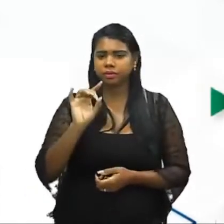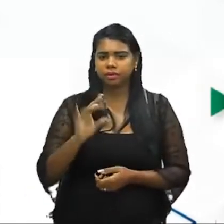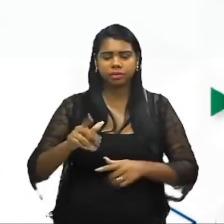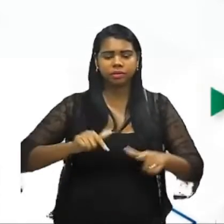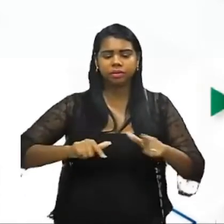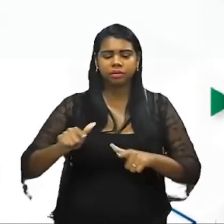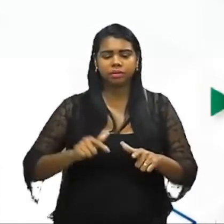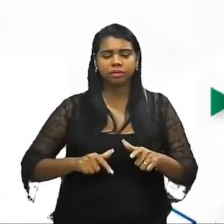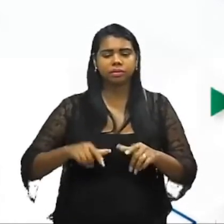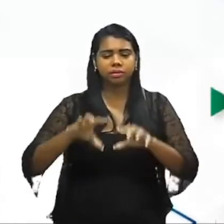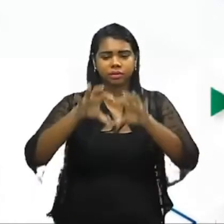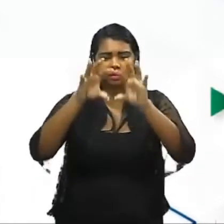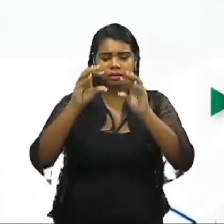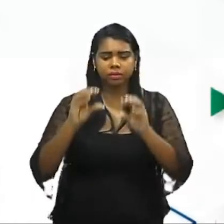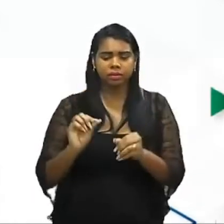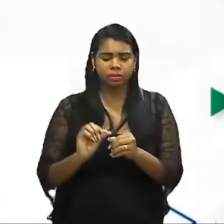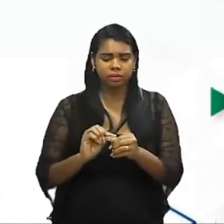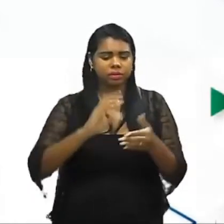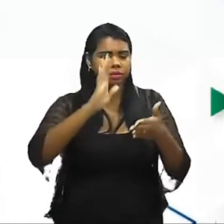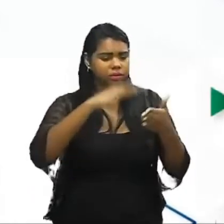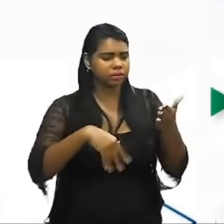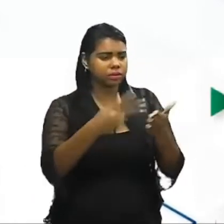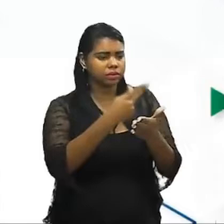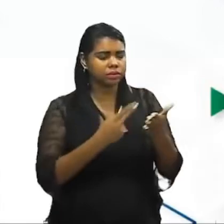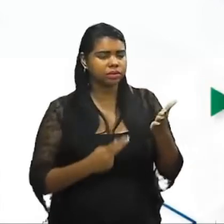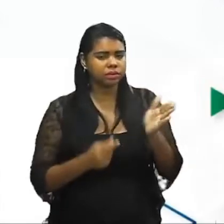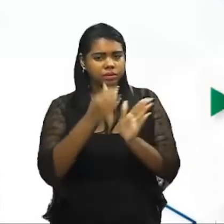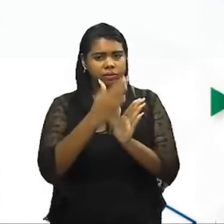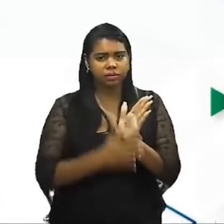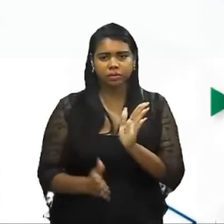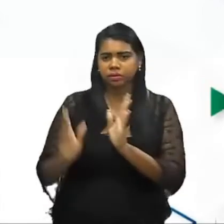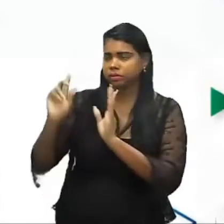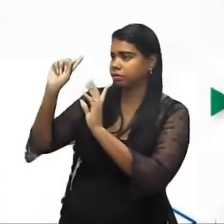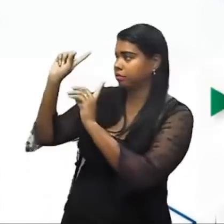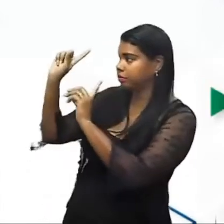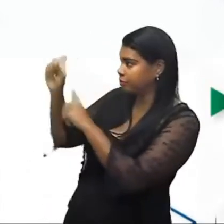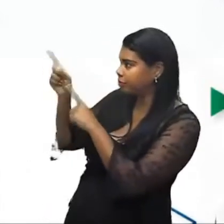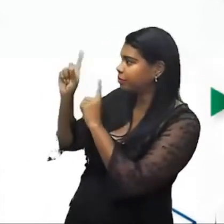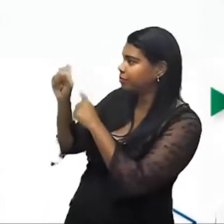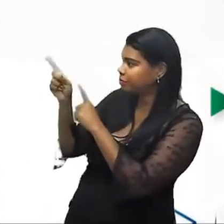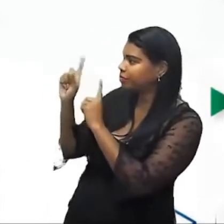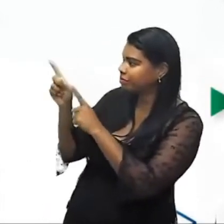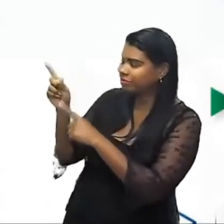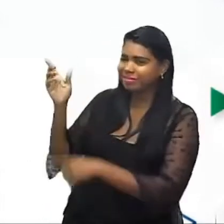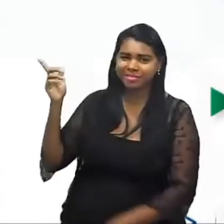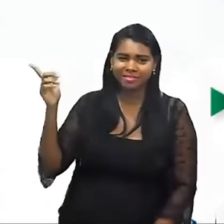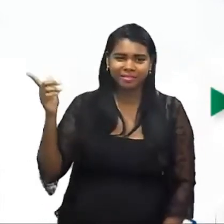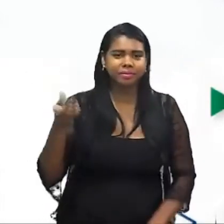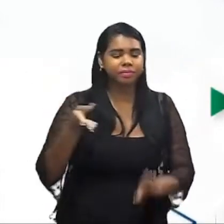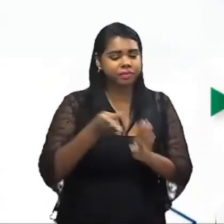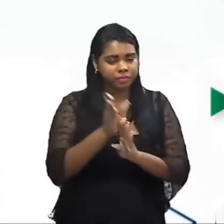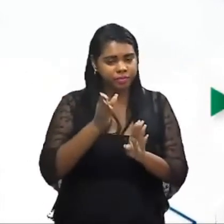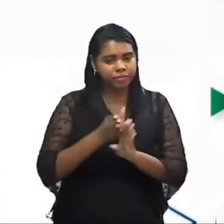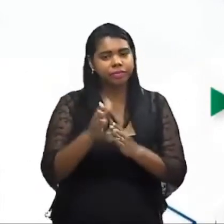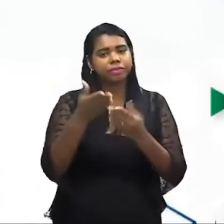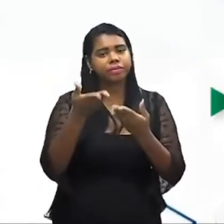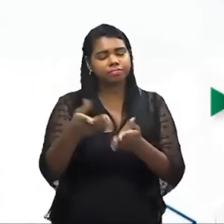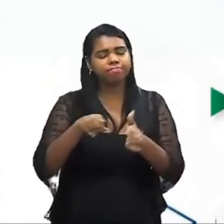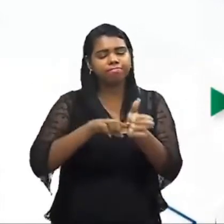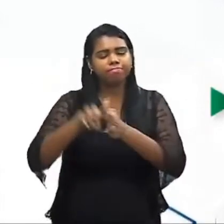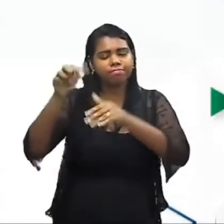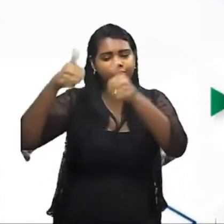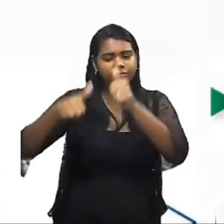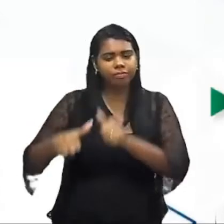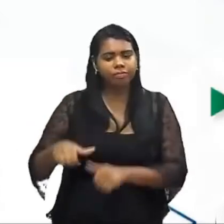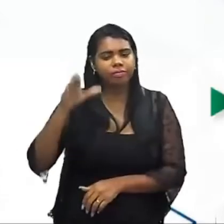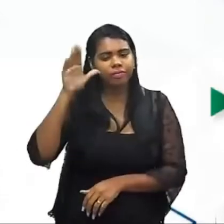trabalha com escultura. Tá aí as gravuras para vocês verem, que são gravuras impactantes. Eu aconselho, inclusive, aquela pesquisa